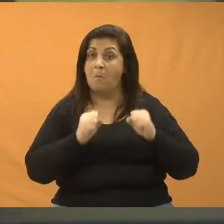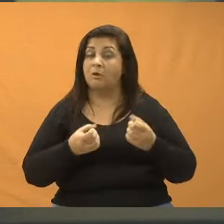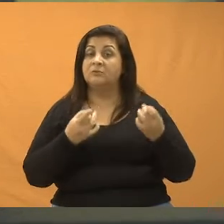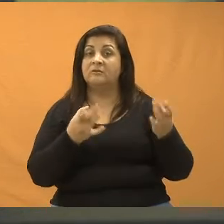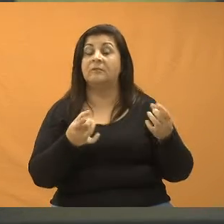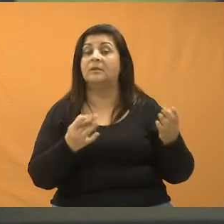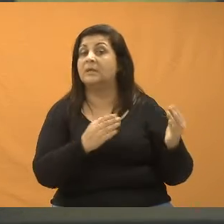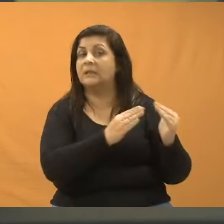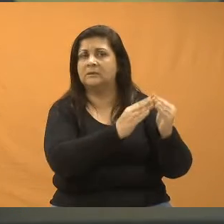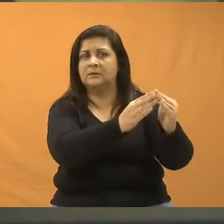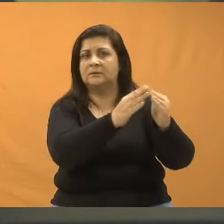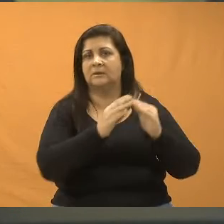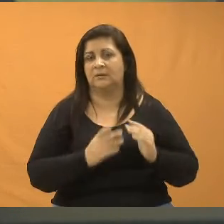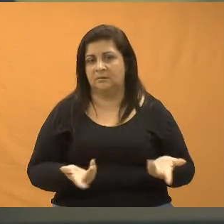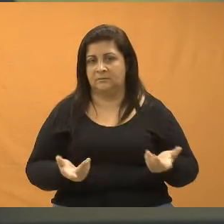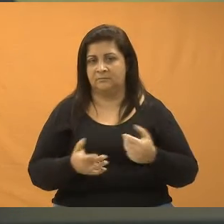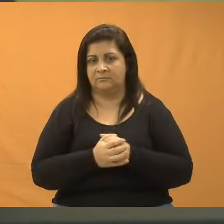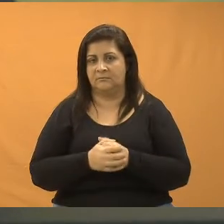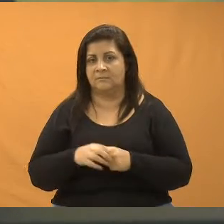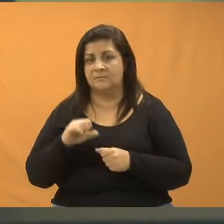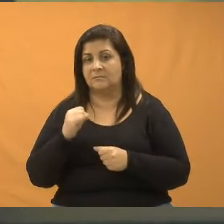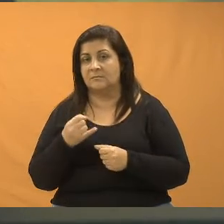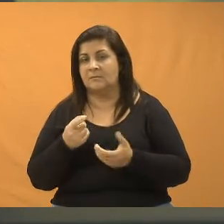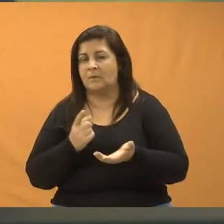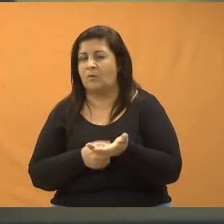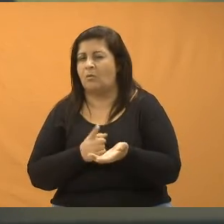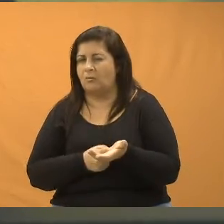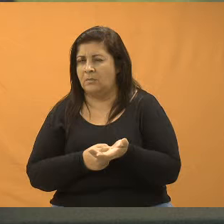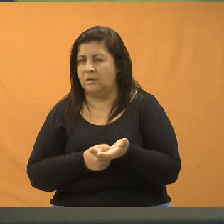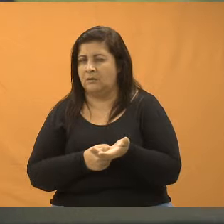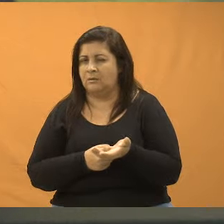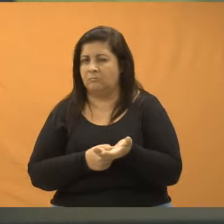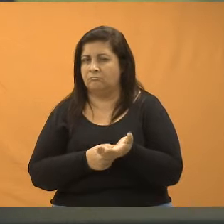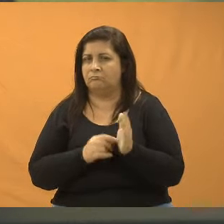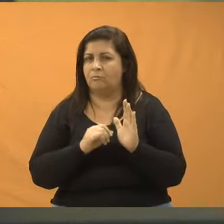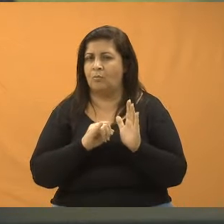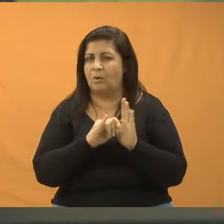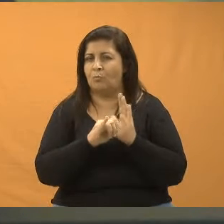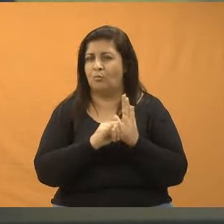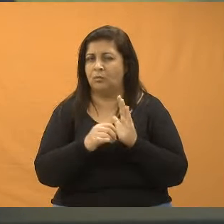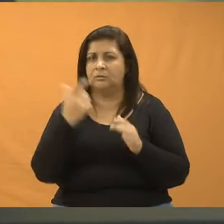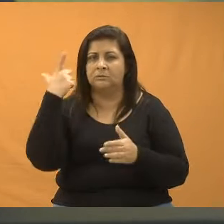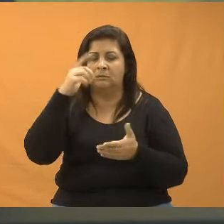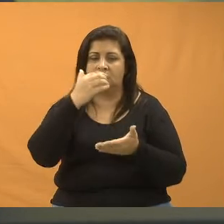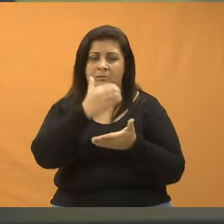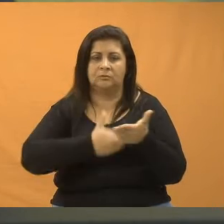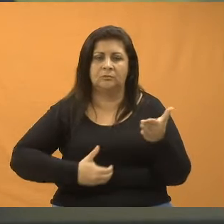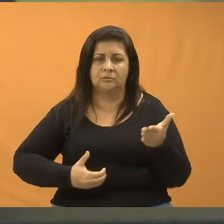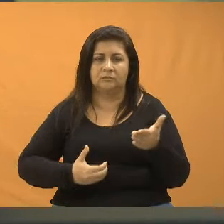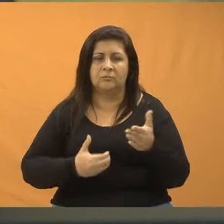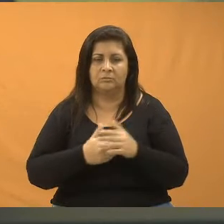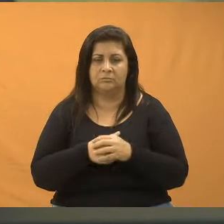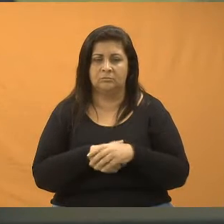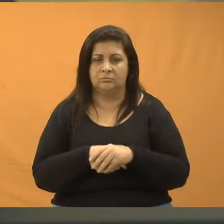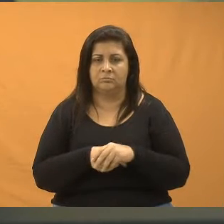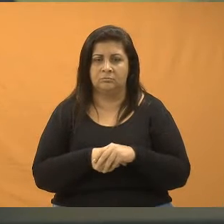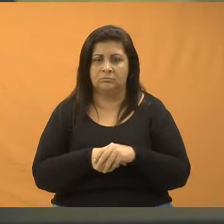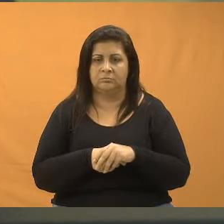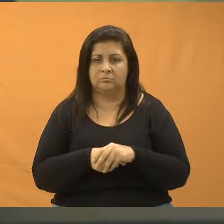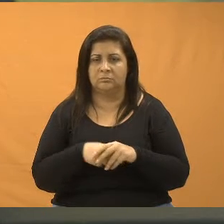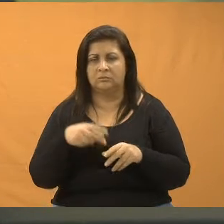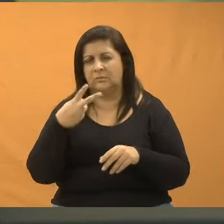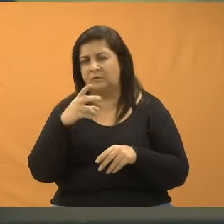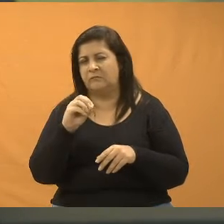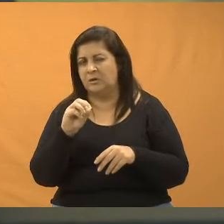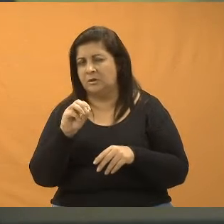desses 100 milhões de reais, se a gente negocia o imposto, que acha que a gente abate aí uns 30 milhões, 20 a